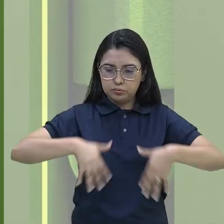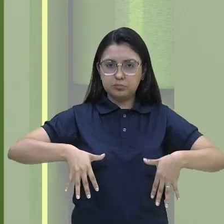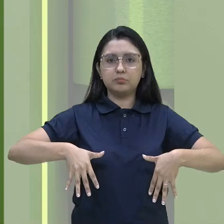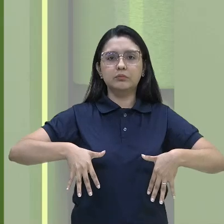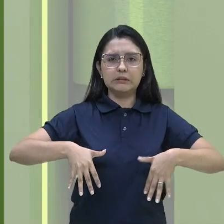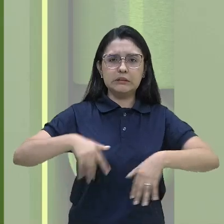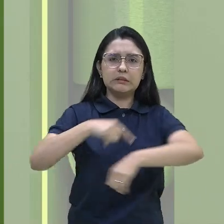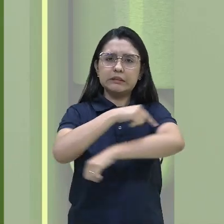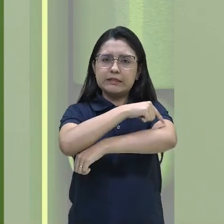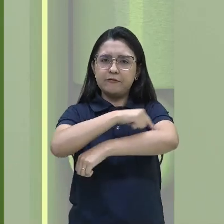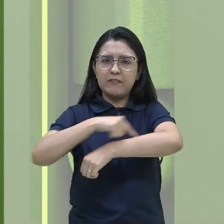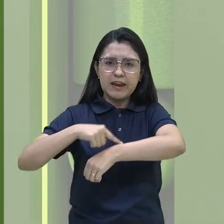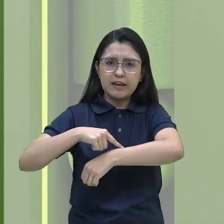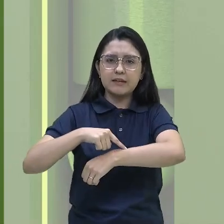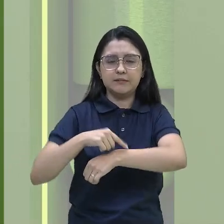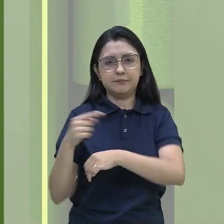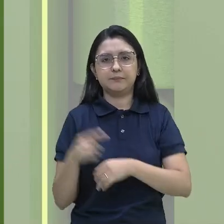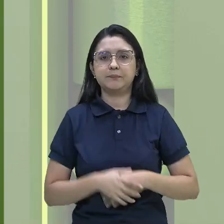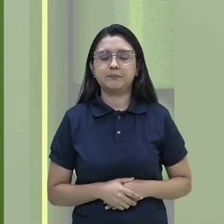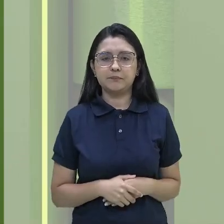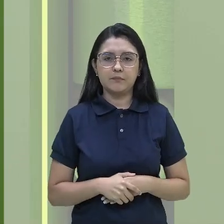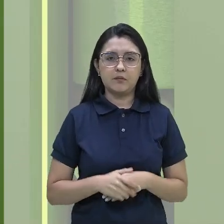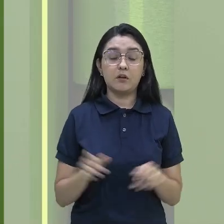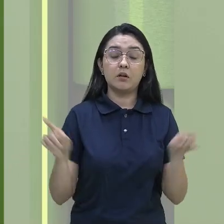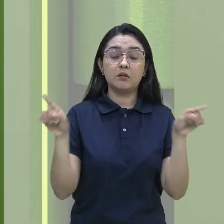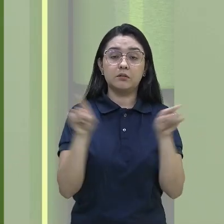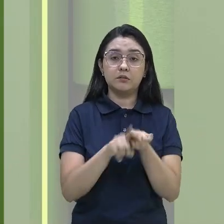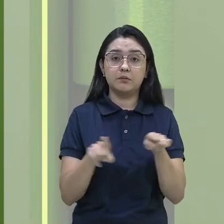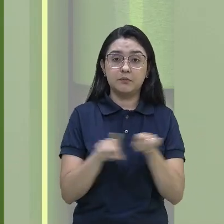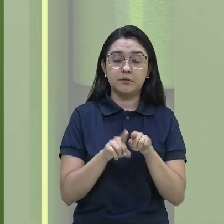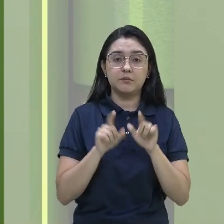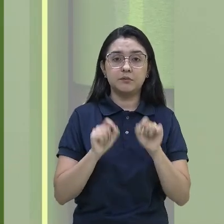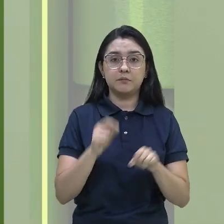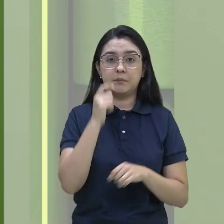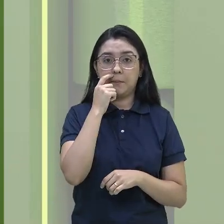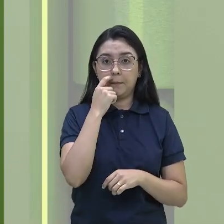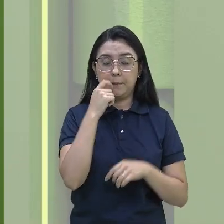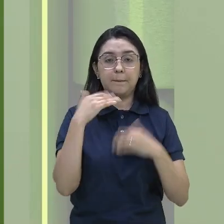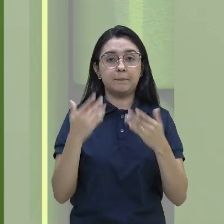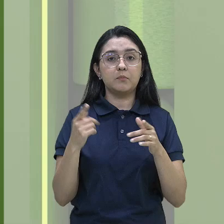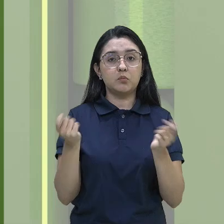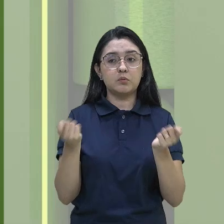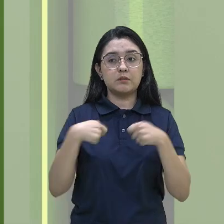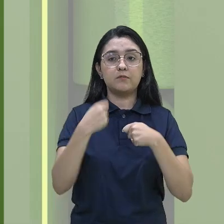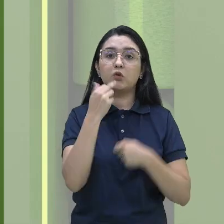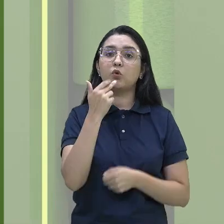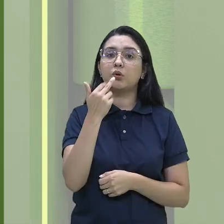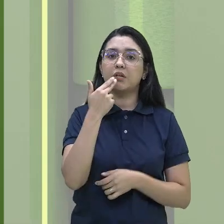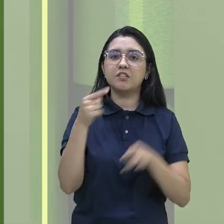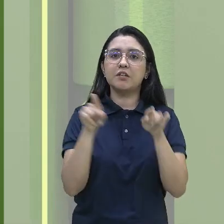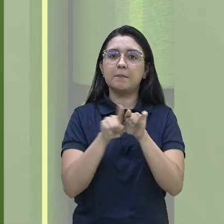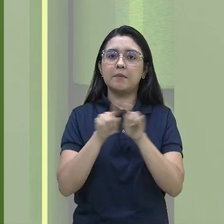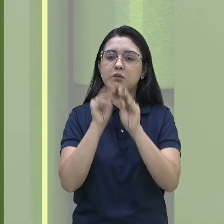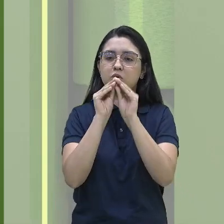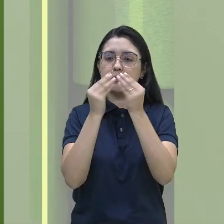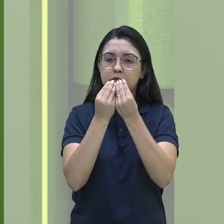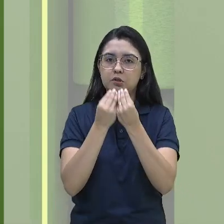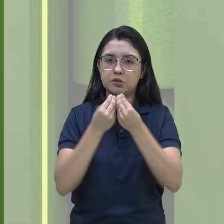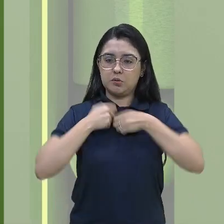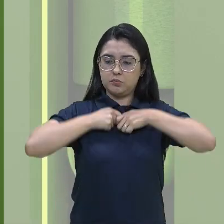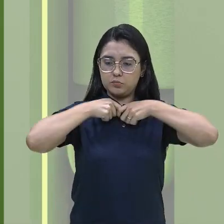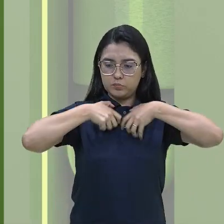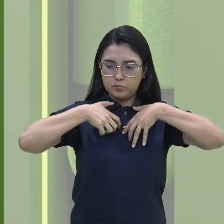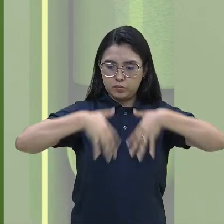artérias, veias e capilares e, assim, levar nutrientes, substâncias lá para o